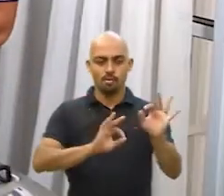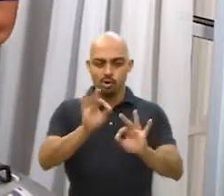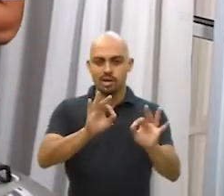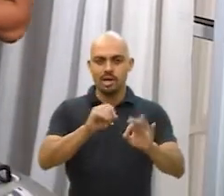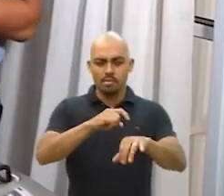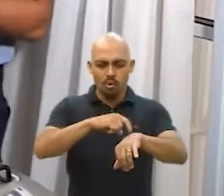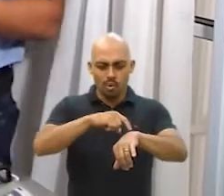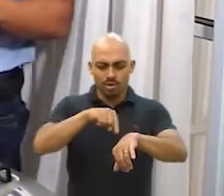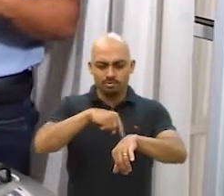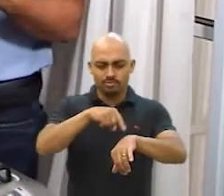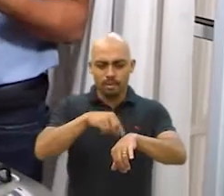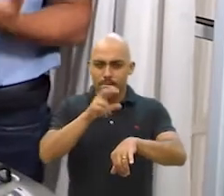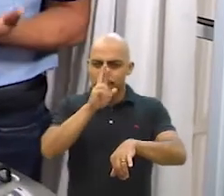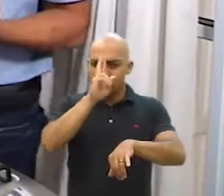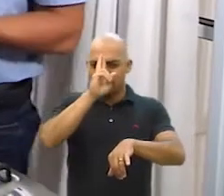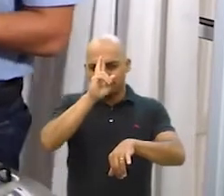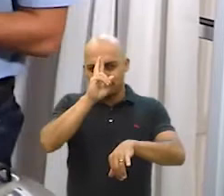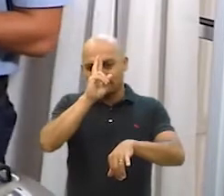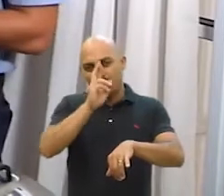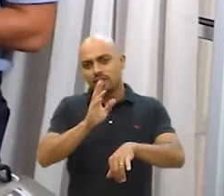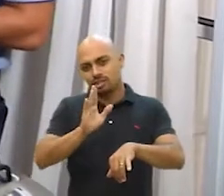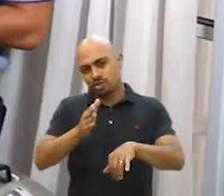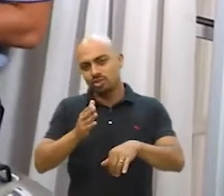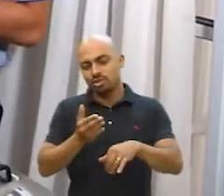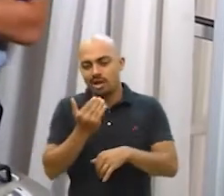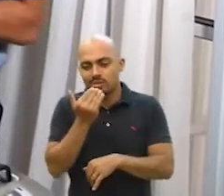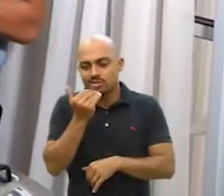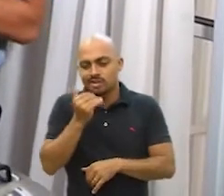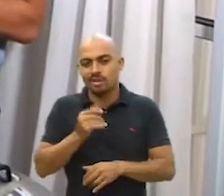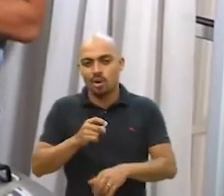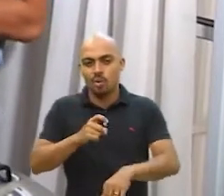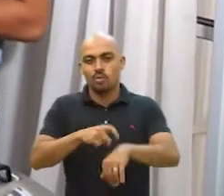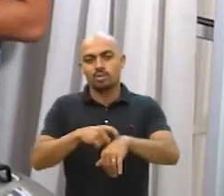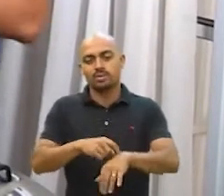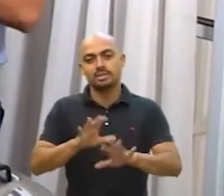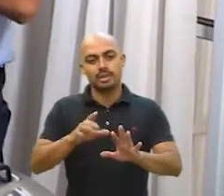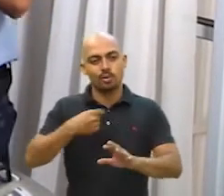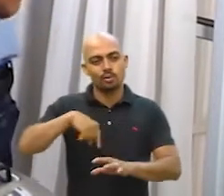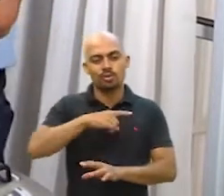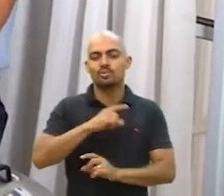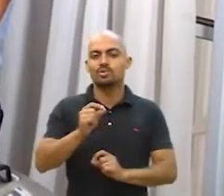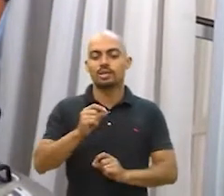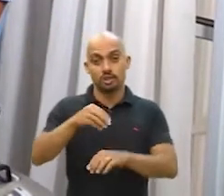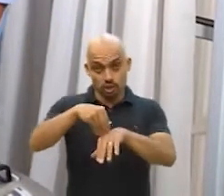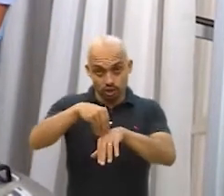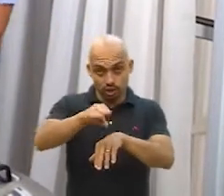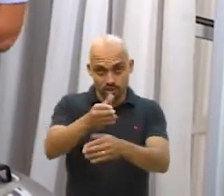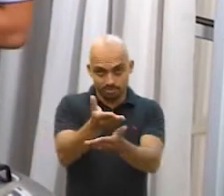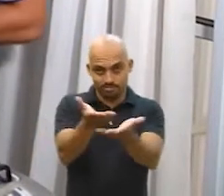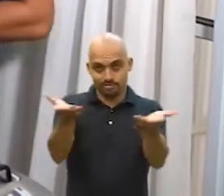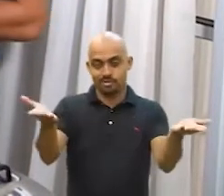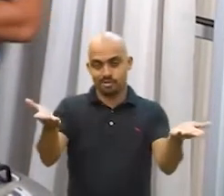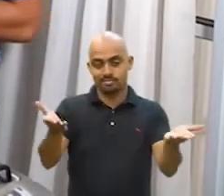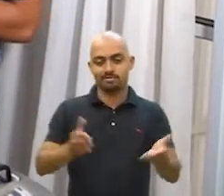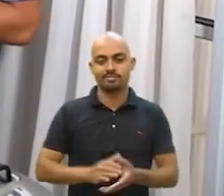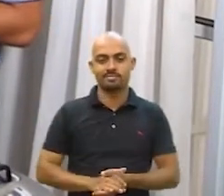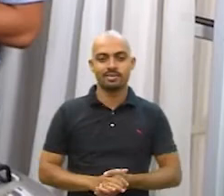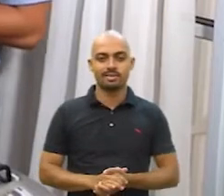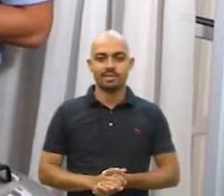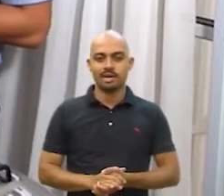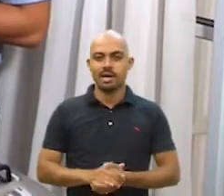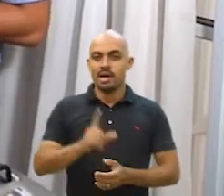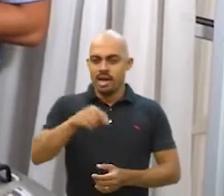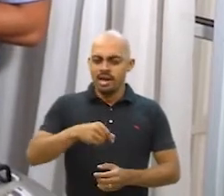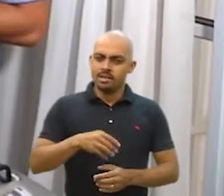do meio-dia, né? A hora do almoço. Já tá na hora do almoço. Então a gente já, né? Fica como uma dica pro pessoal. Fica como uma dica. E assim, que é uma